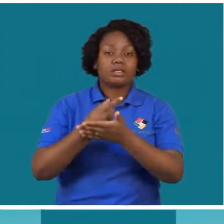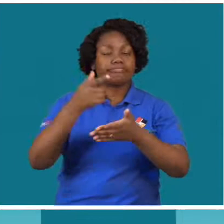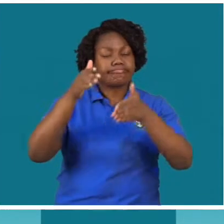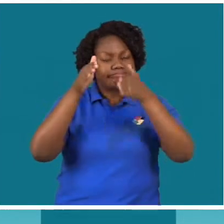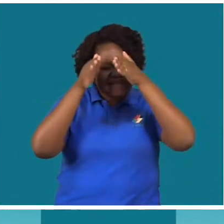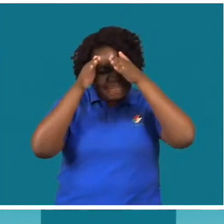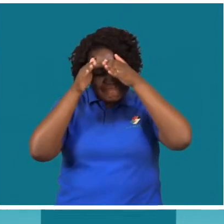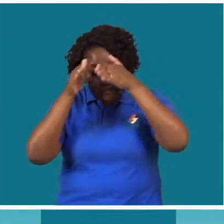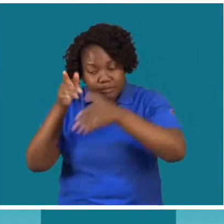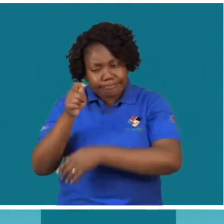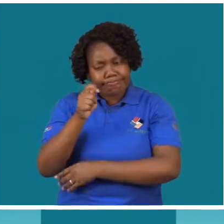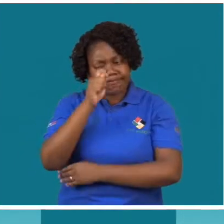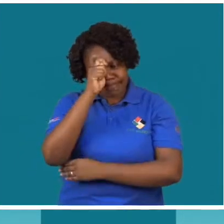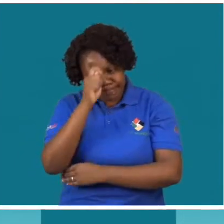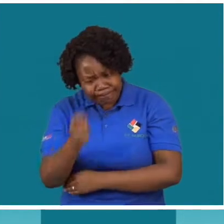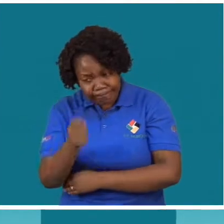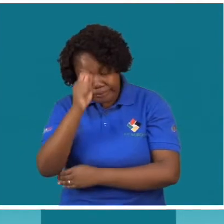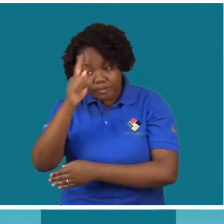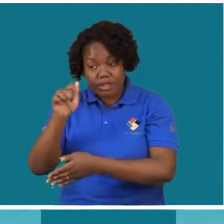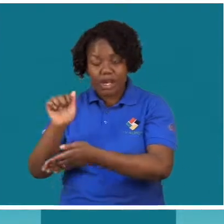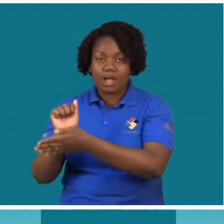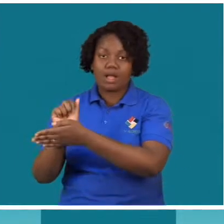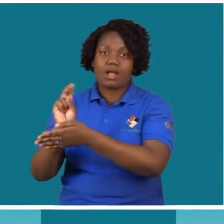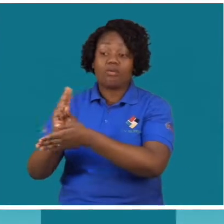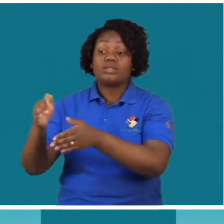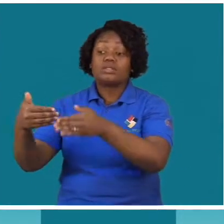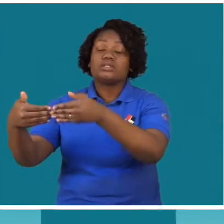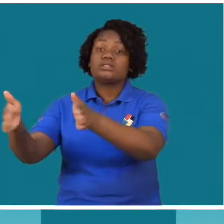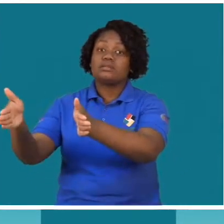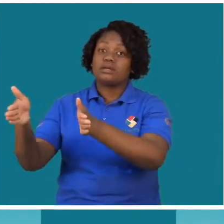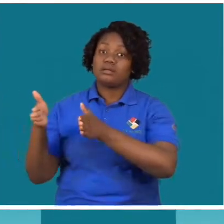que os alunos valorizem as vagas disponíveis.